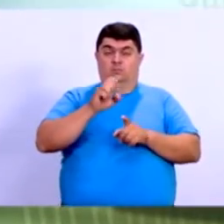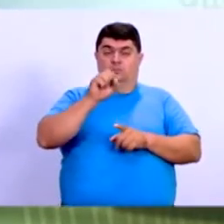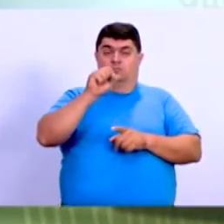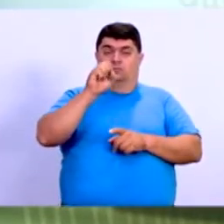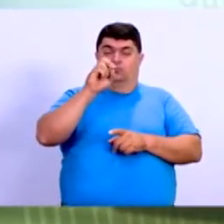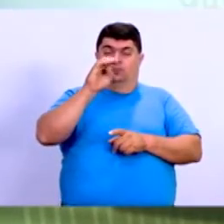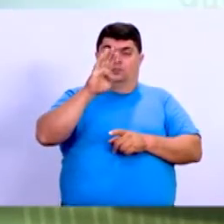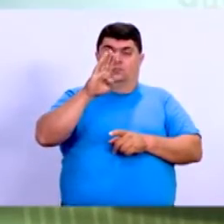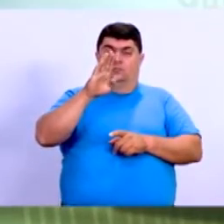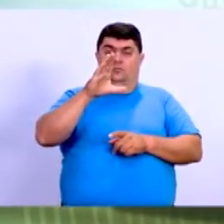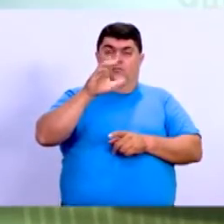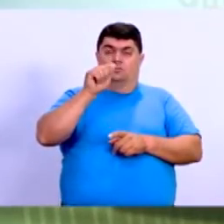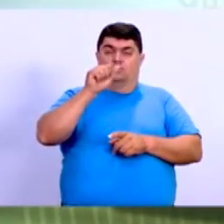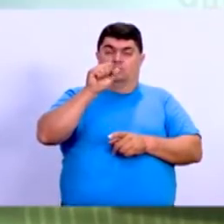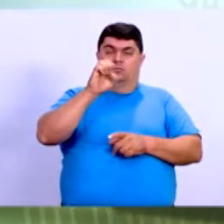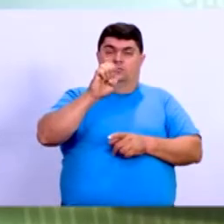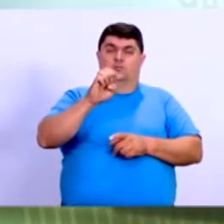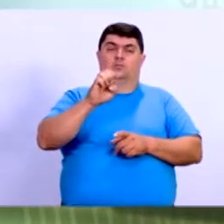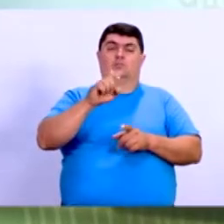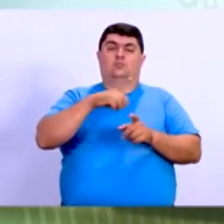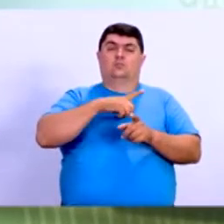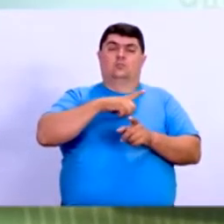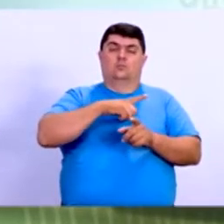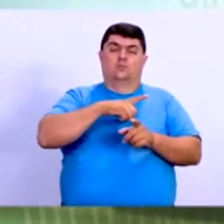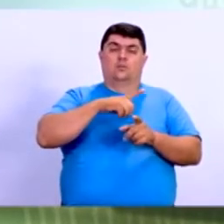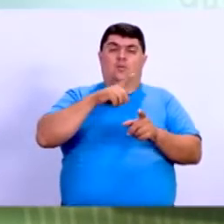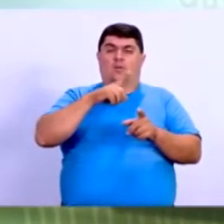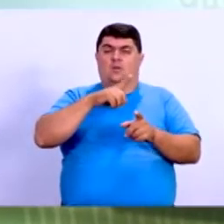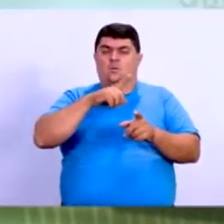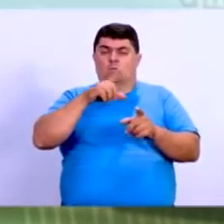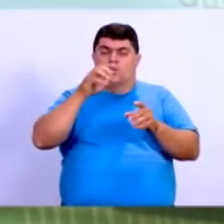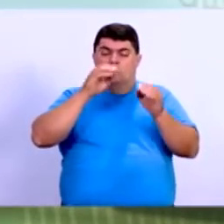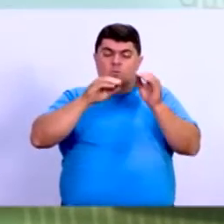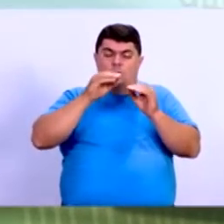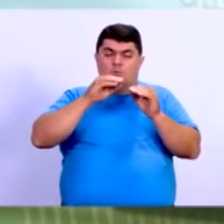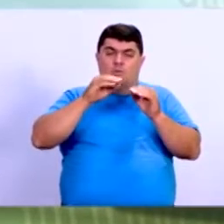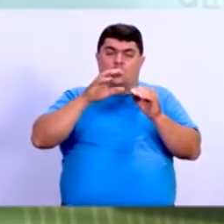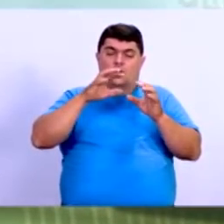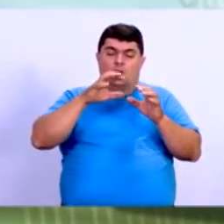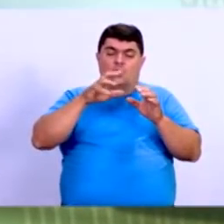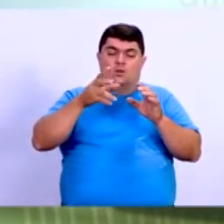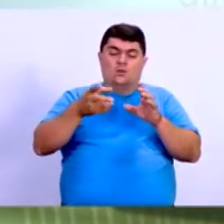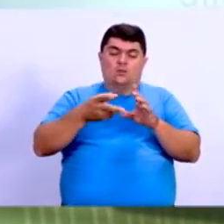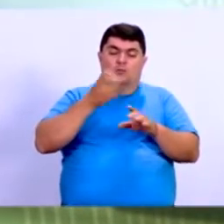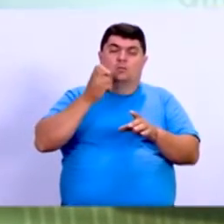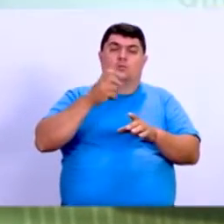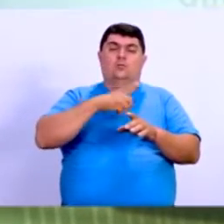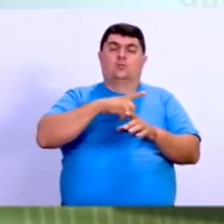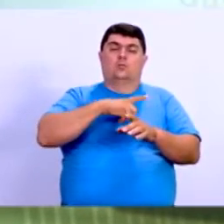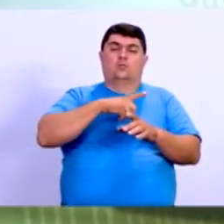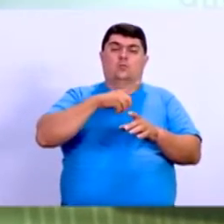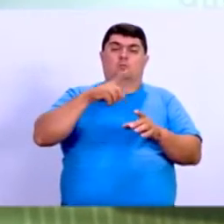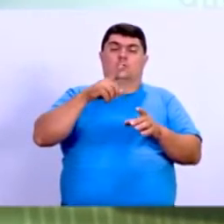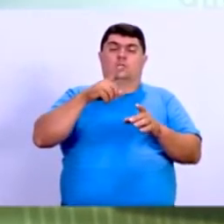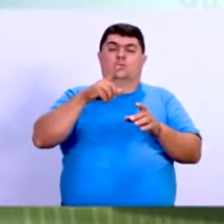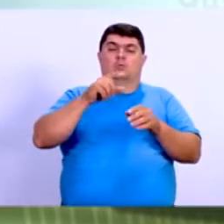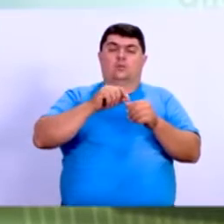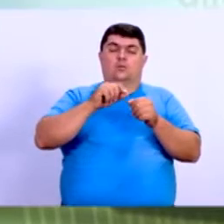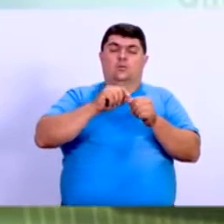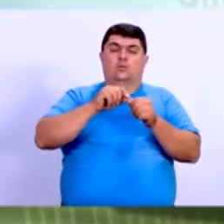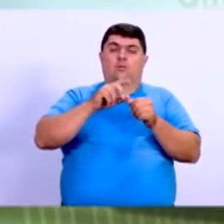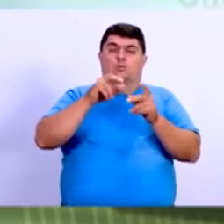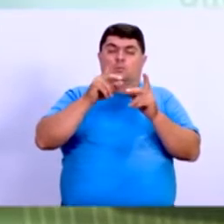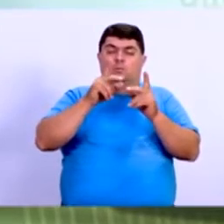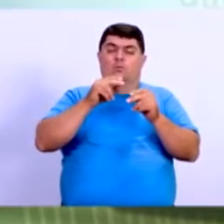herdavam essas informações, que herdavam esses atributos da superclasse pessoa. Quem era? Era pessoa física e pessoa